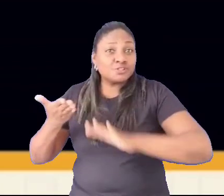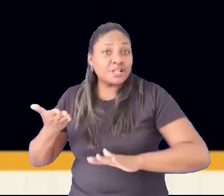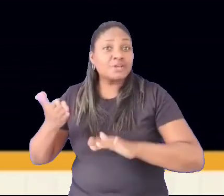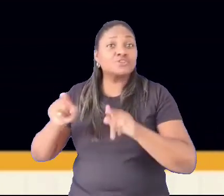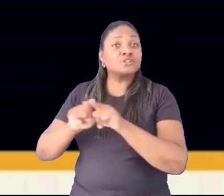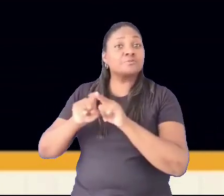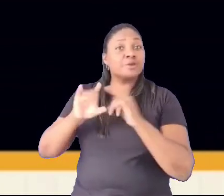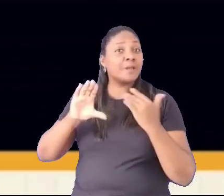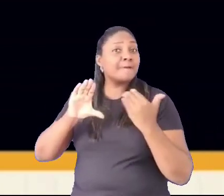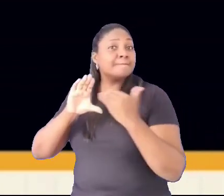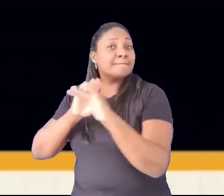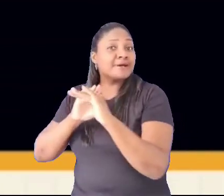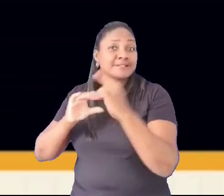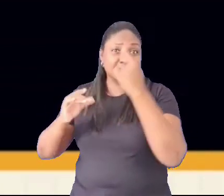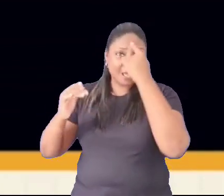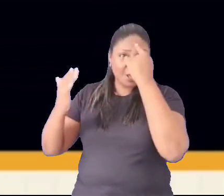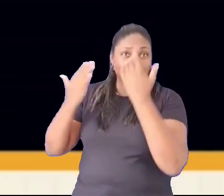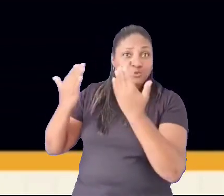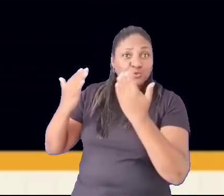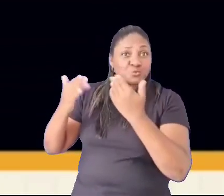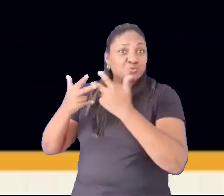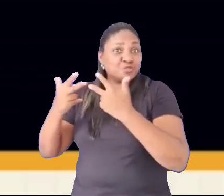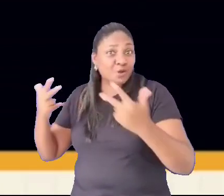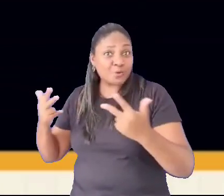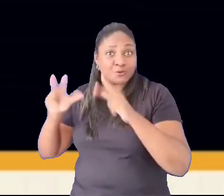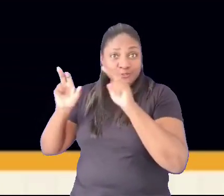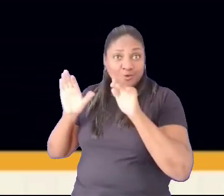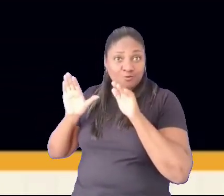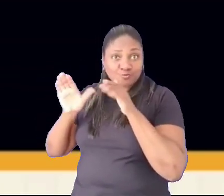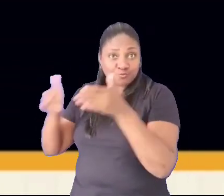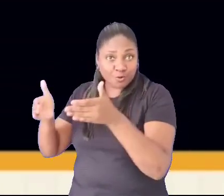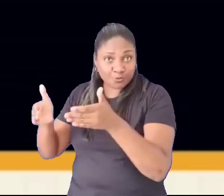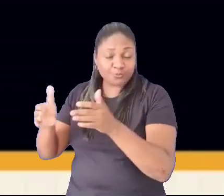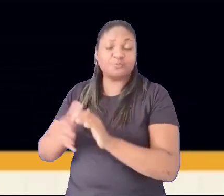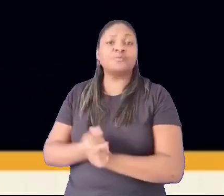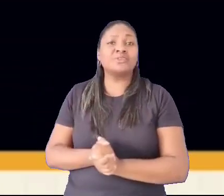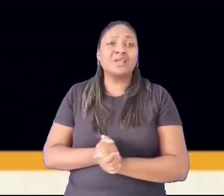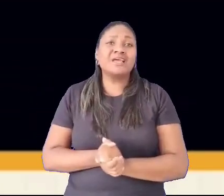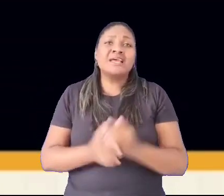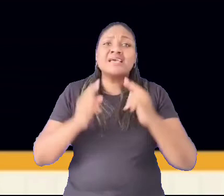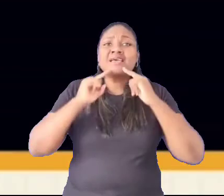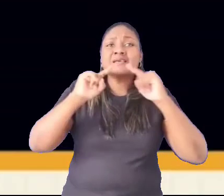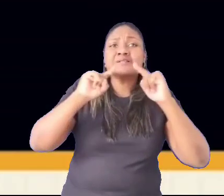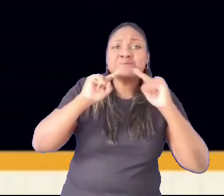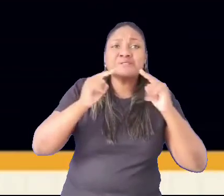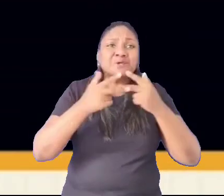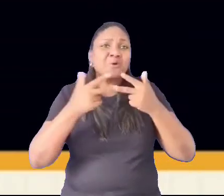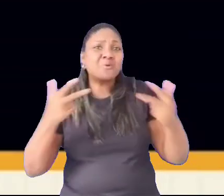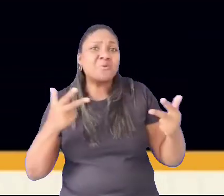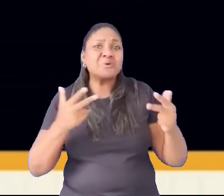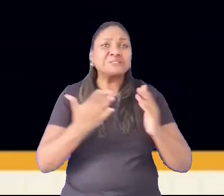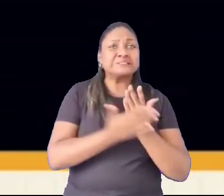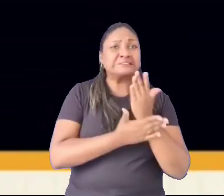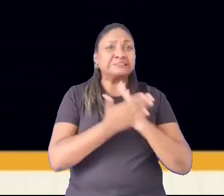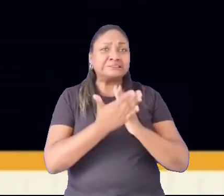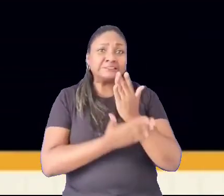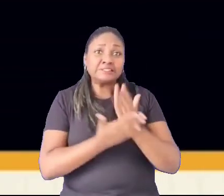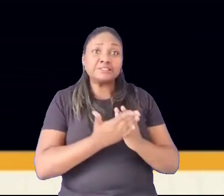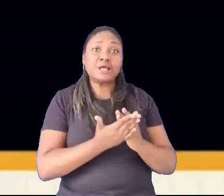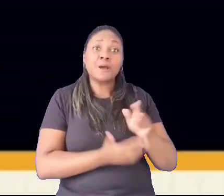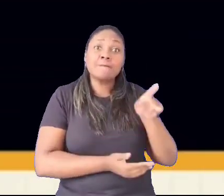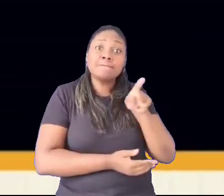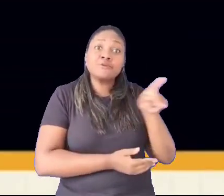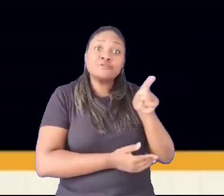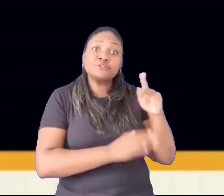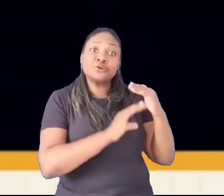atividades e para entrega de dúvidas, quaisquer coisas. Tá com uma reclamação, não gostou de alguma coisa, manda